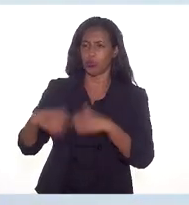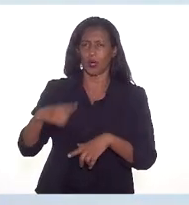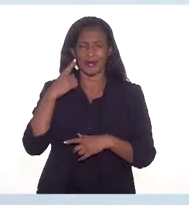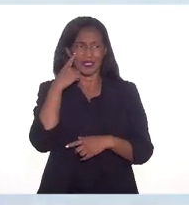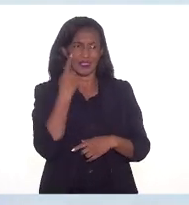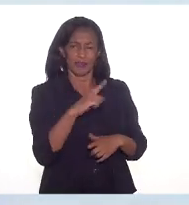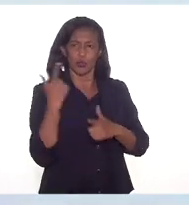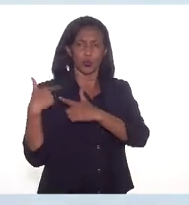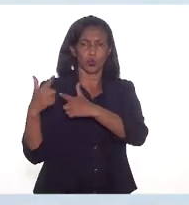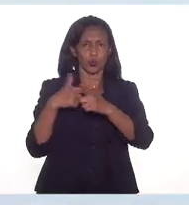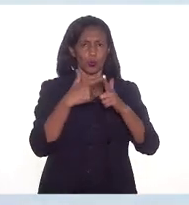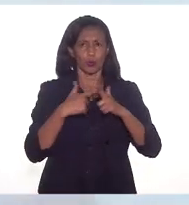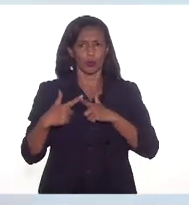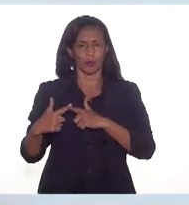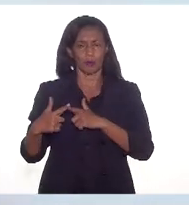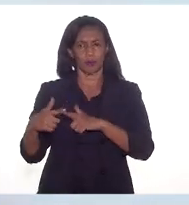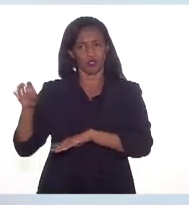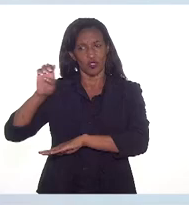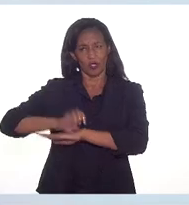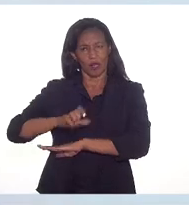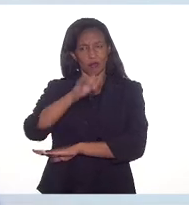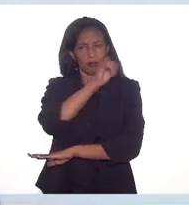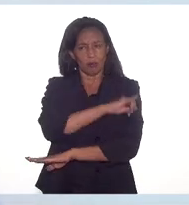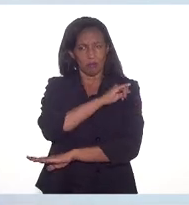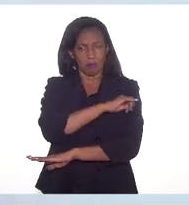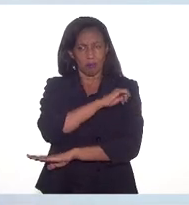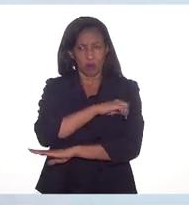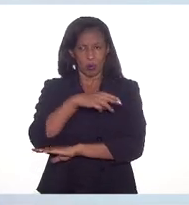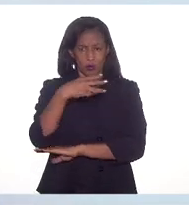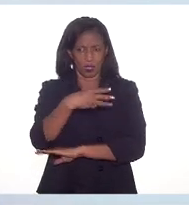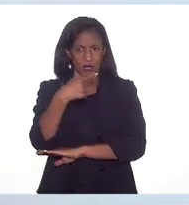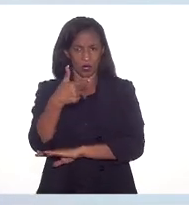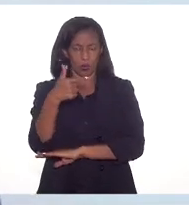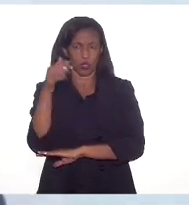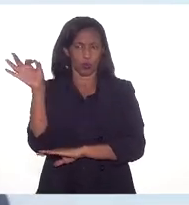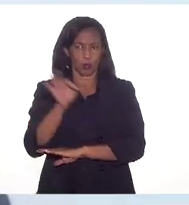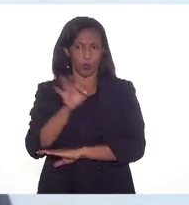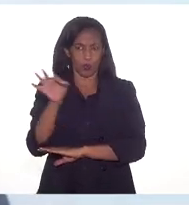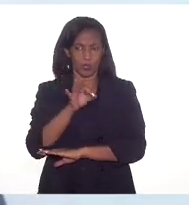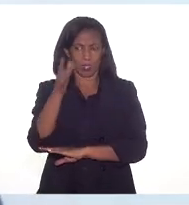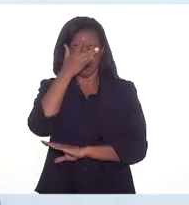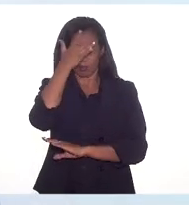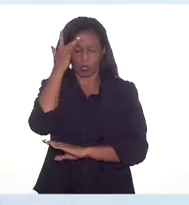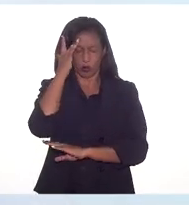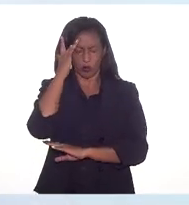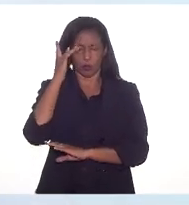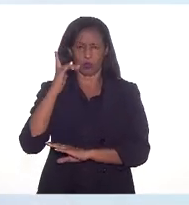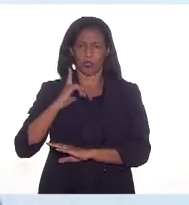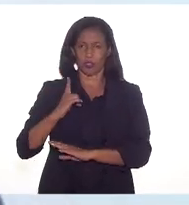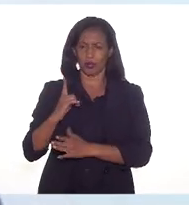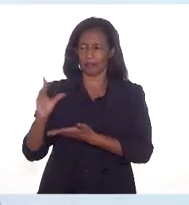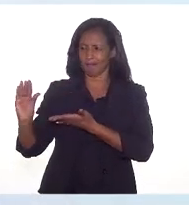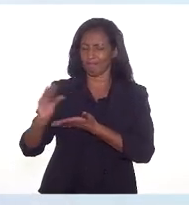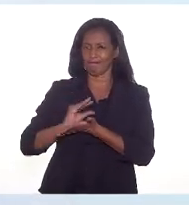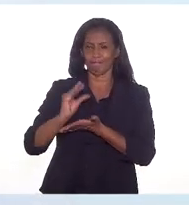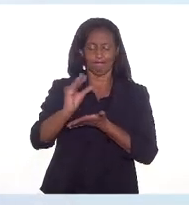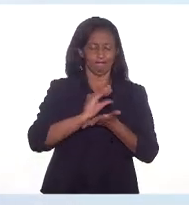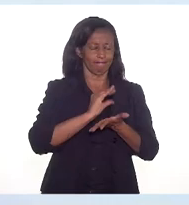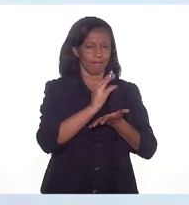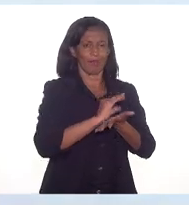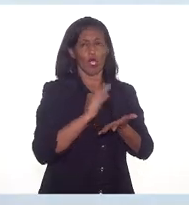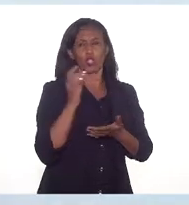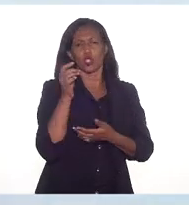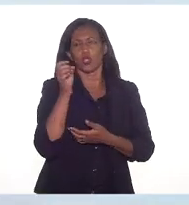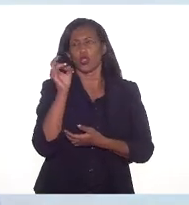que o Estado do Rio de Janeiro vive, com 82% da população, segundo a FGV Social, recebendo até 2